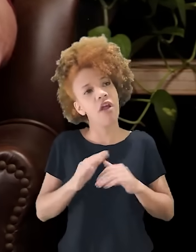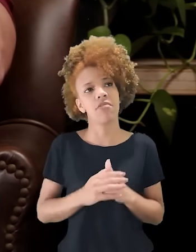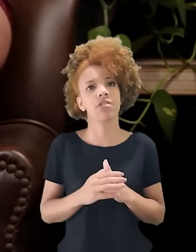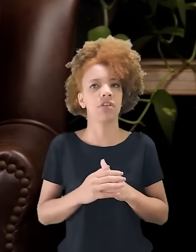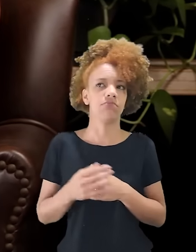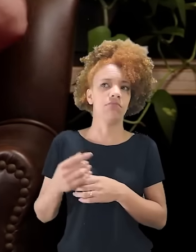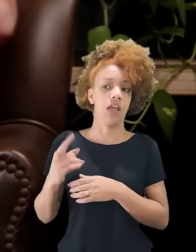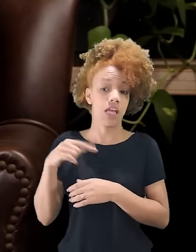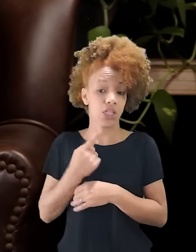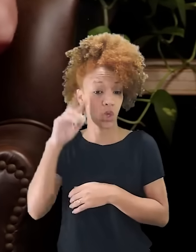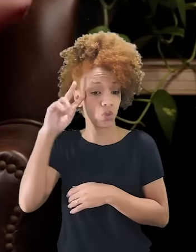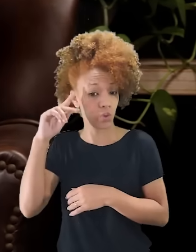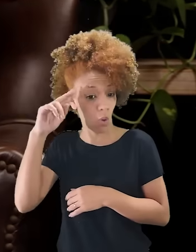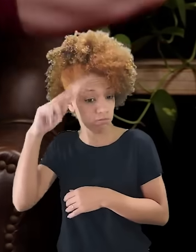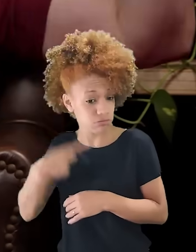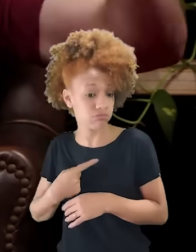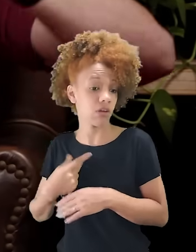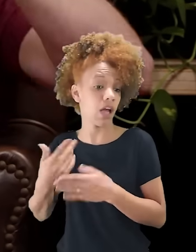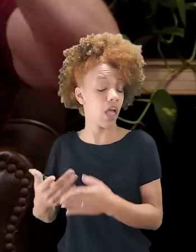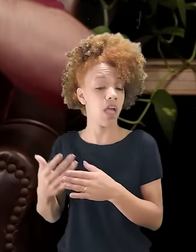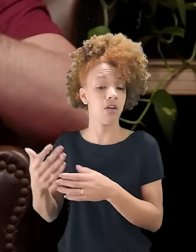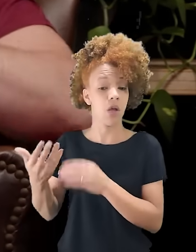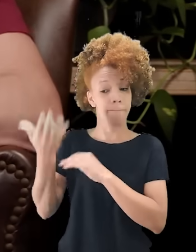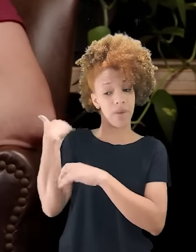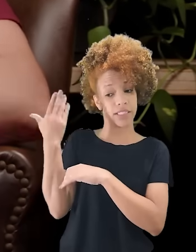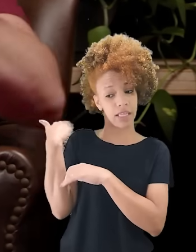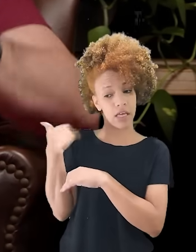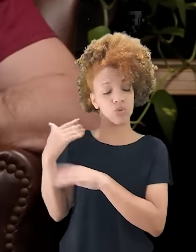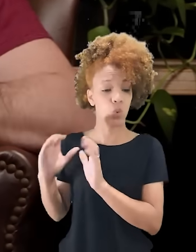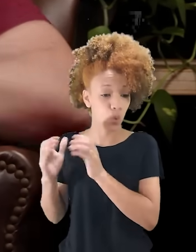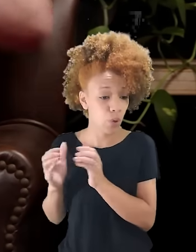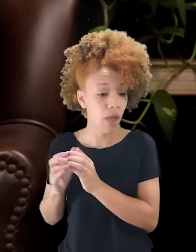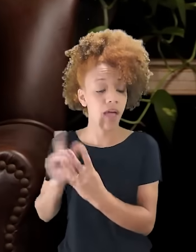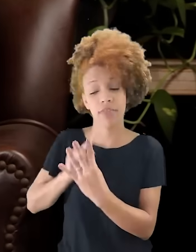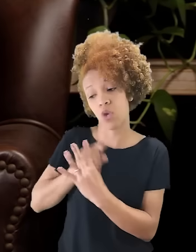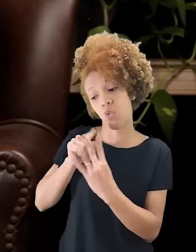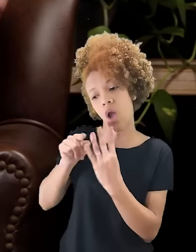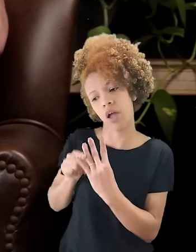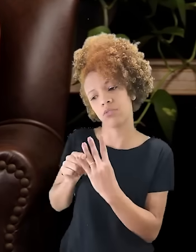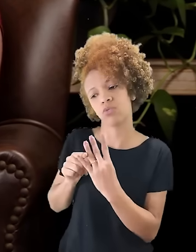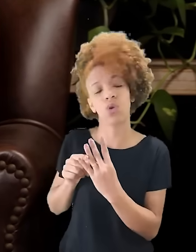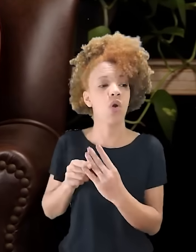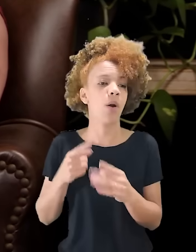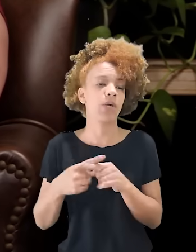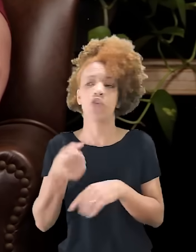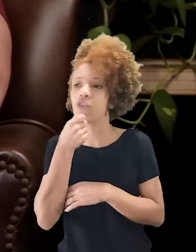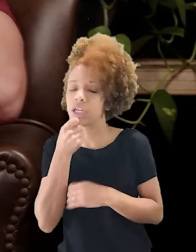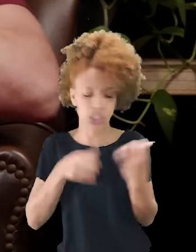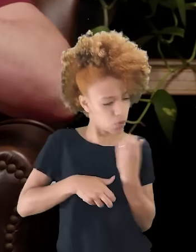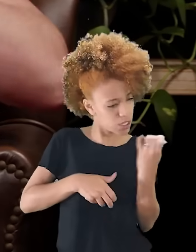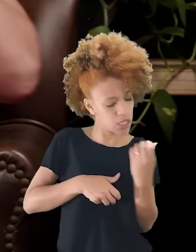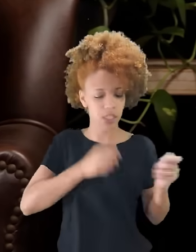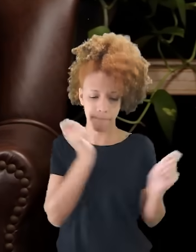daí esse arquétipo nosso vem lá do passado e a gente meio que a banda você vê que tem quatro elementos da banda o teu vocalista o